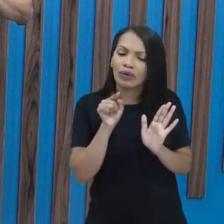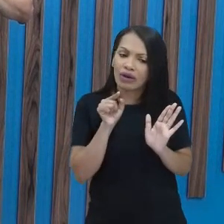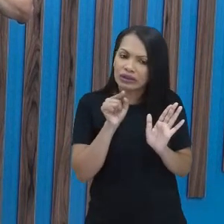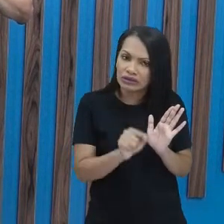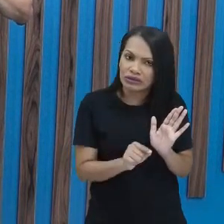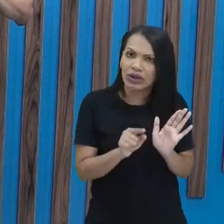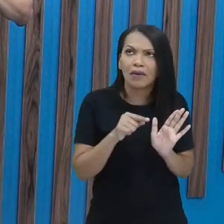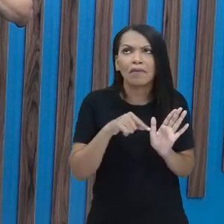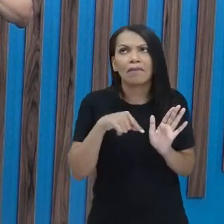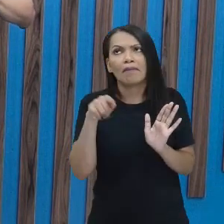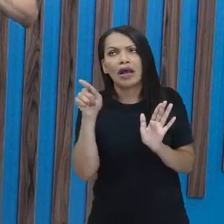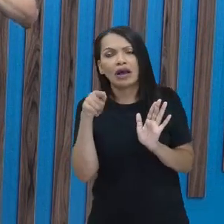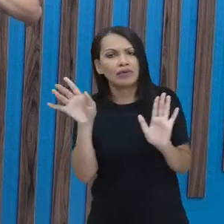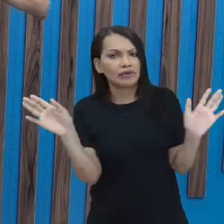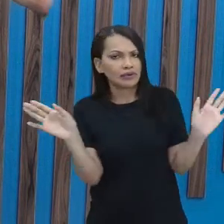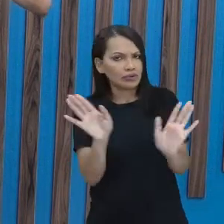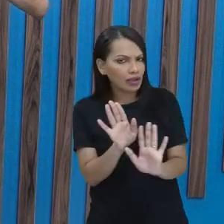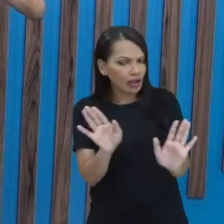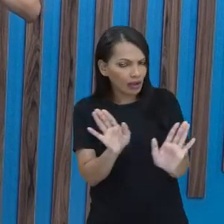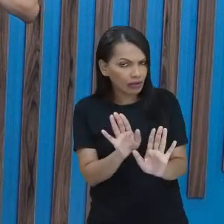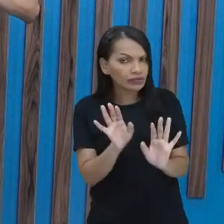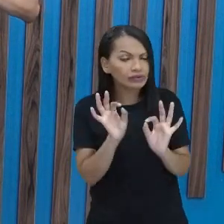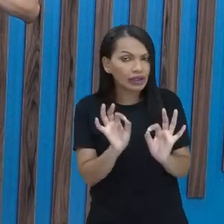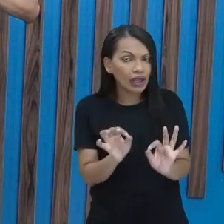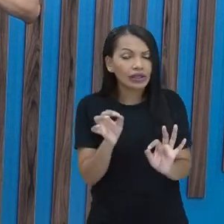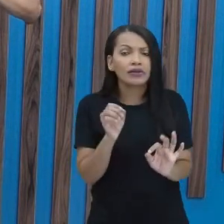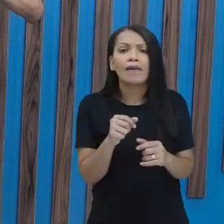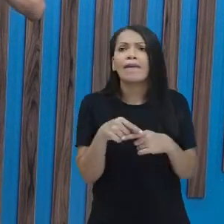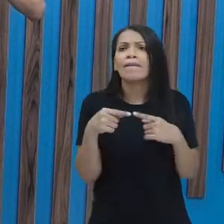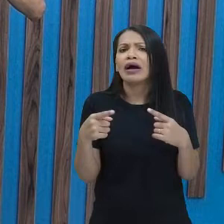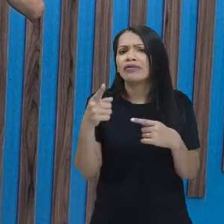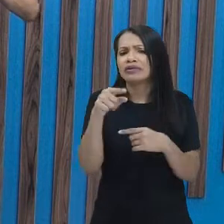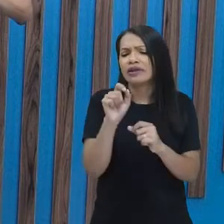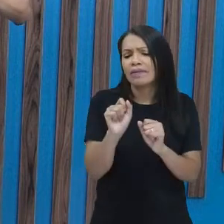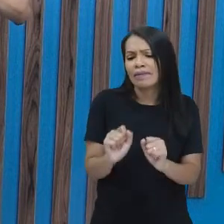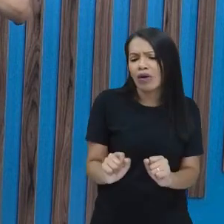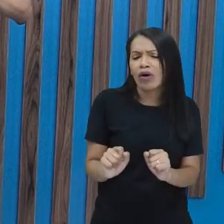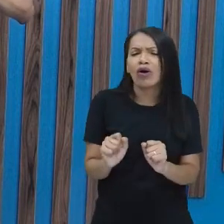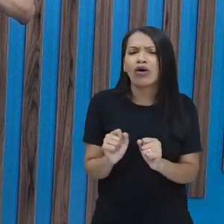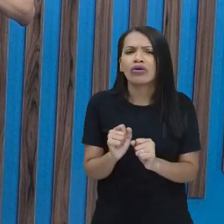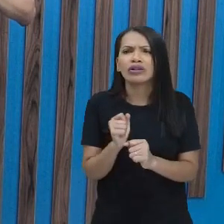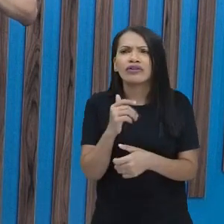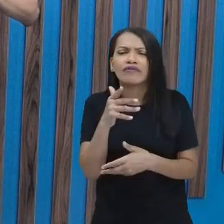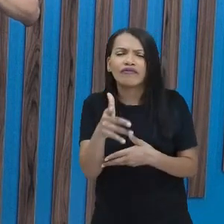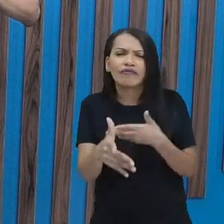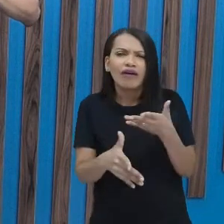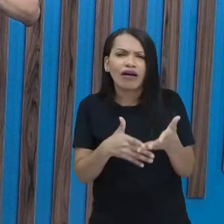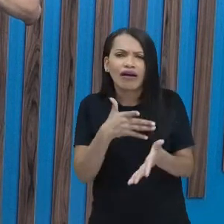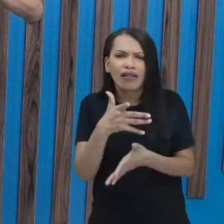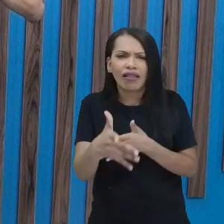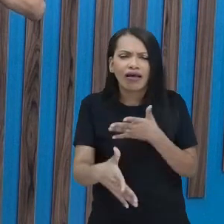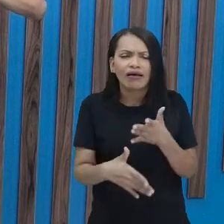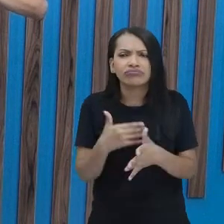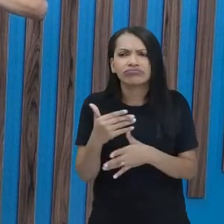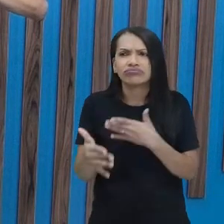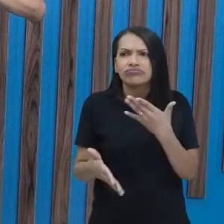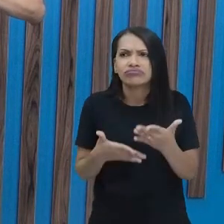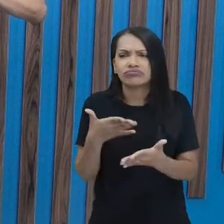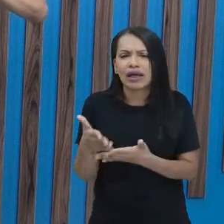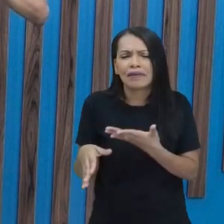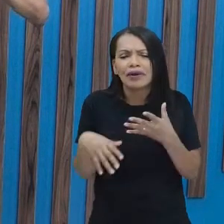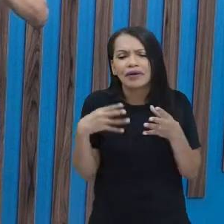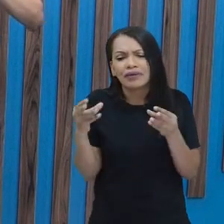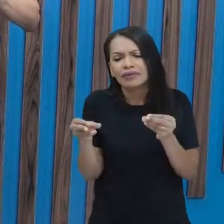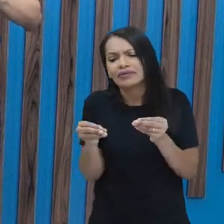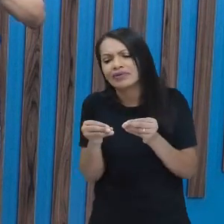de acentuação, não. Mas você relaxa nessa linguagem, tá? Porque é uma linguagem